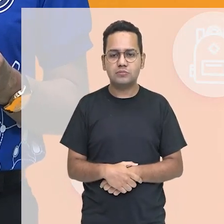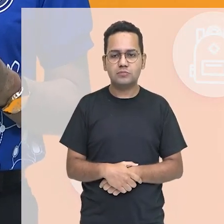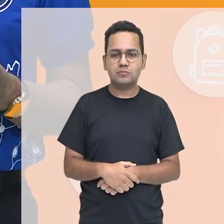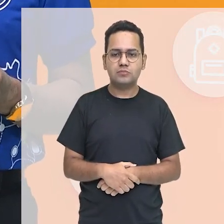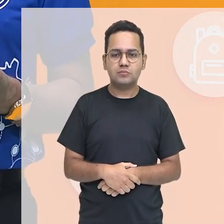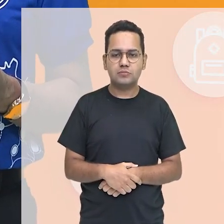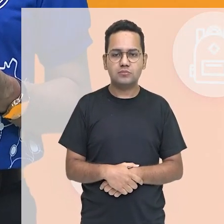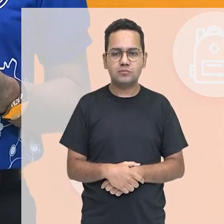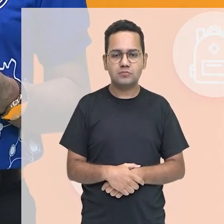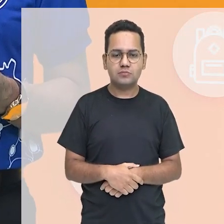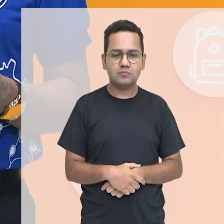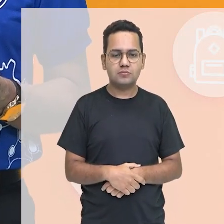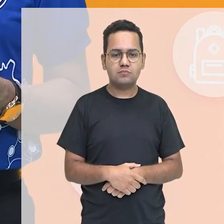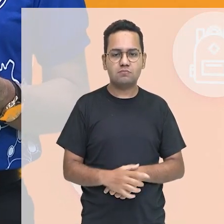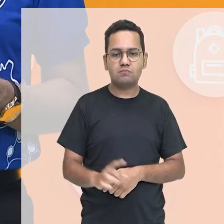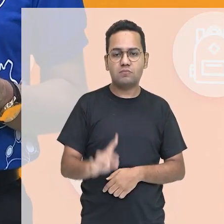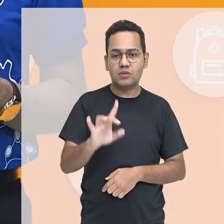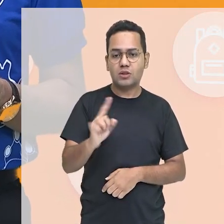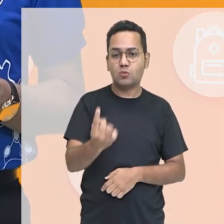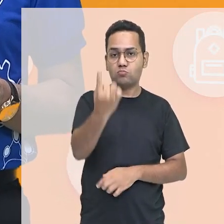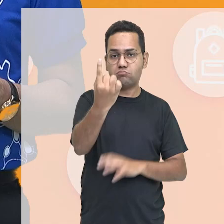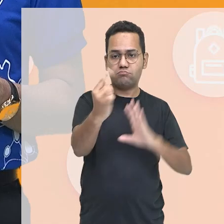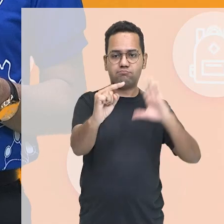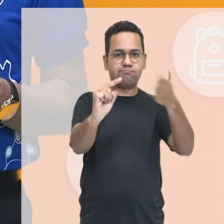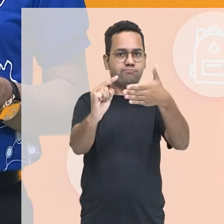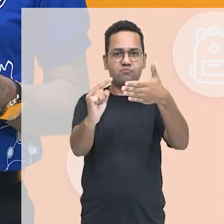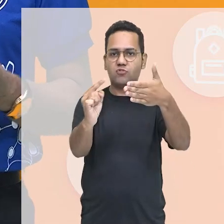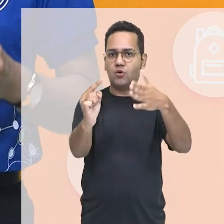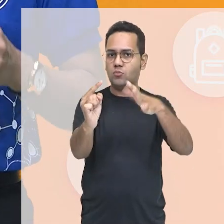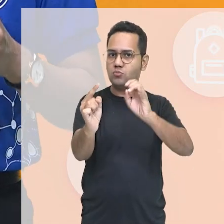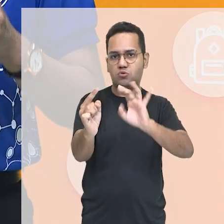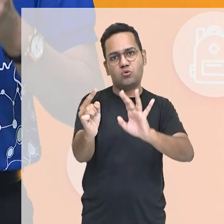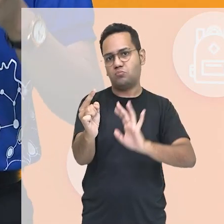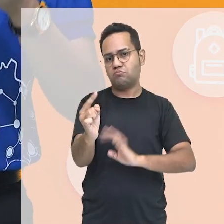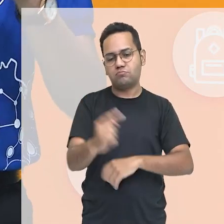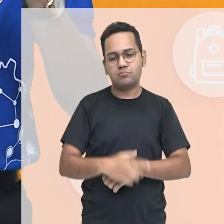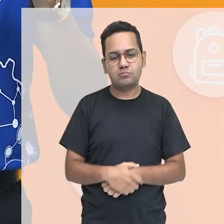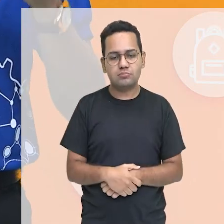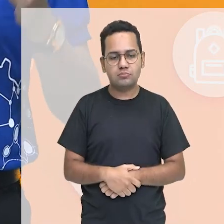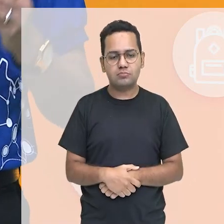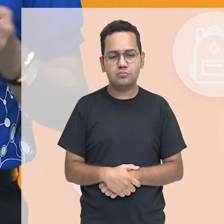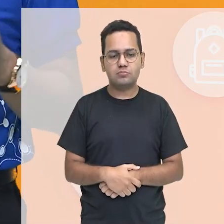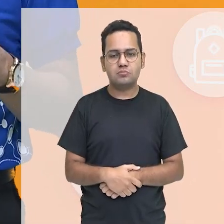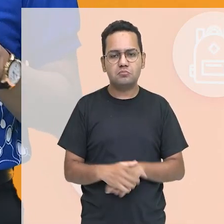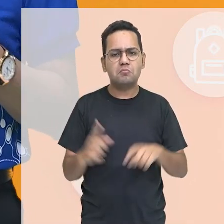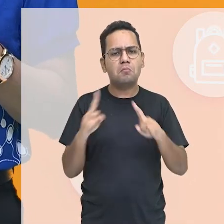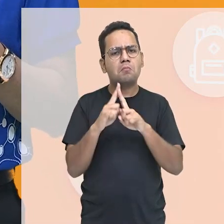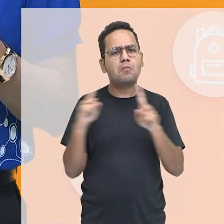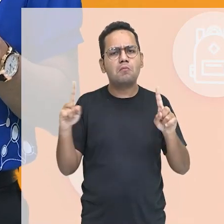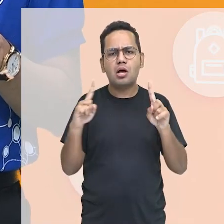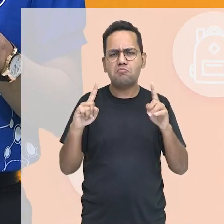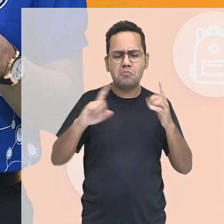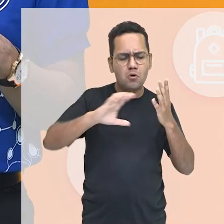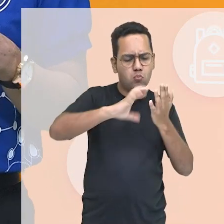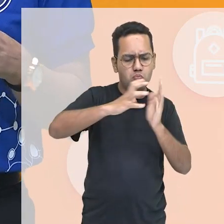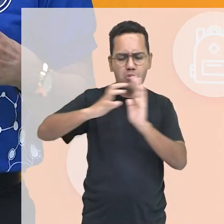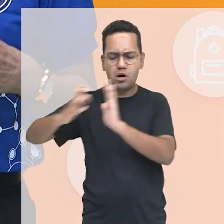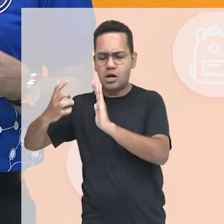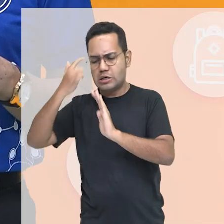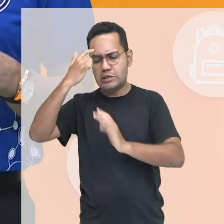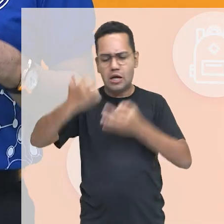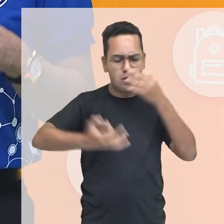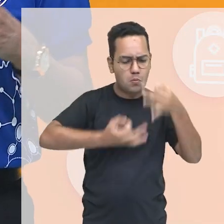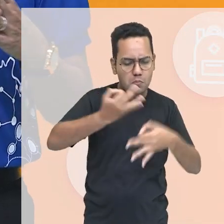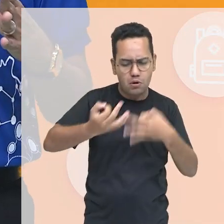prestem atenção, concentrava-se na pessoa do líder. A questão partidária ficava